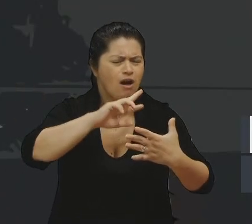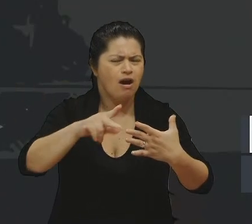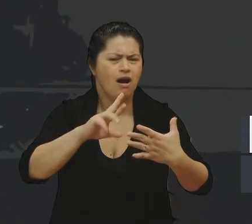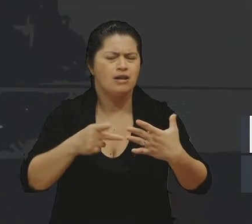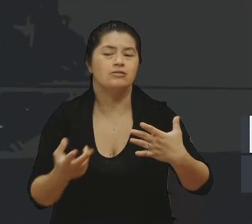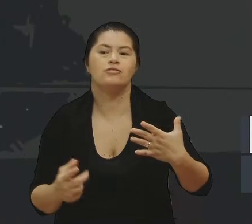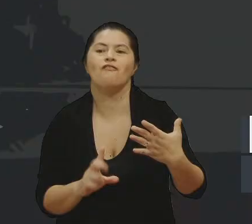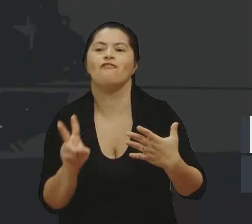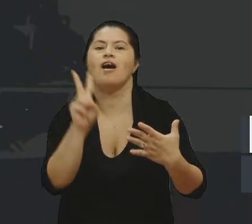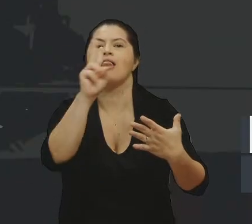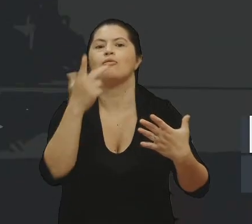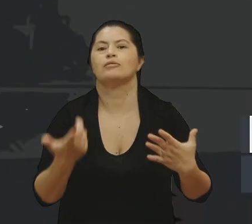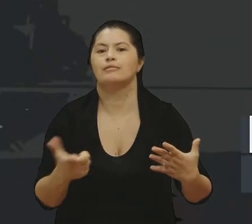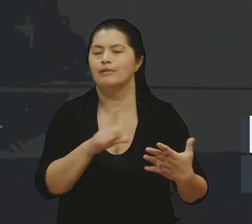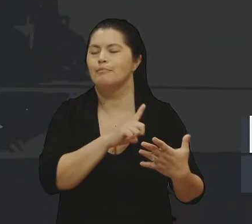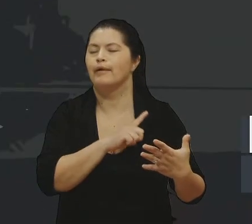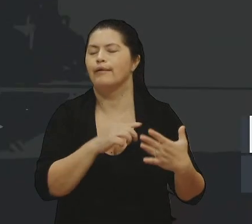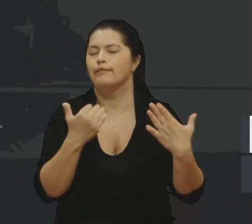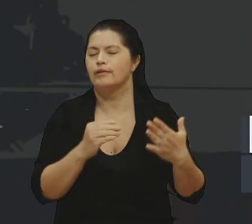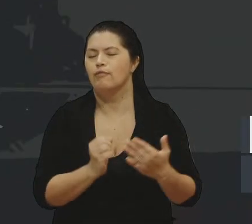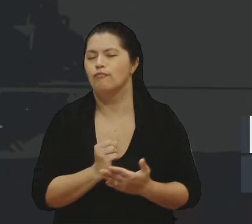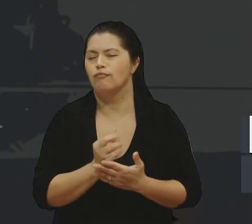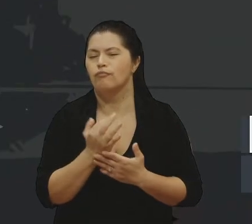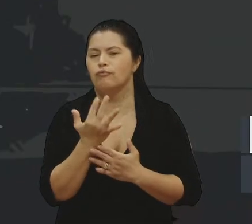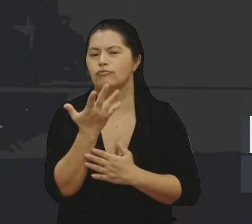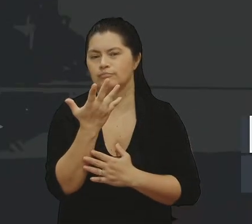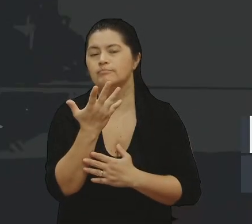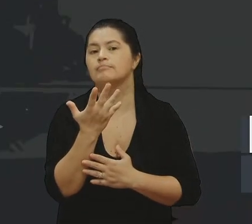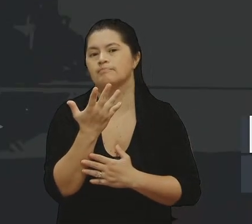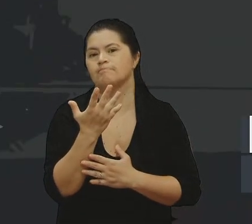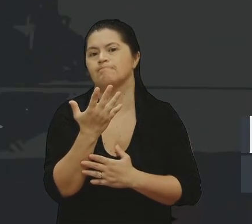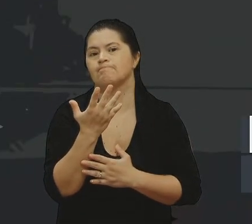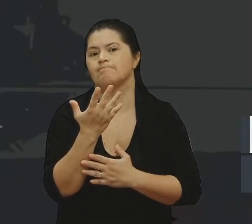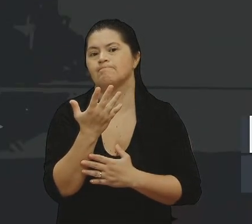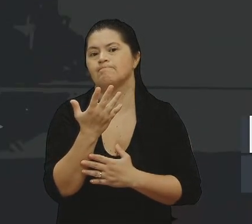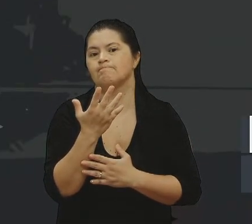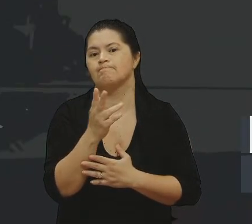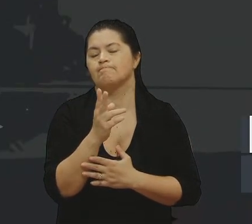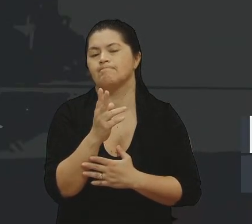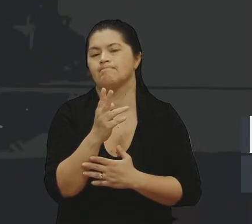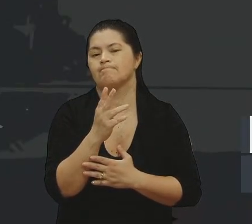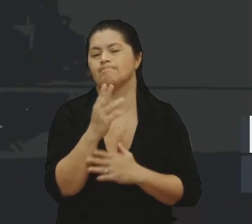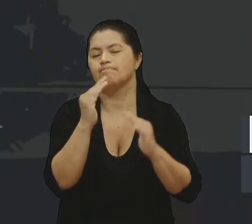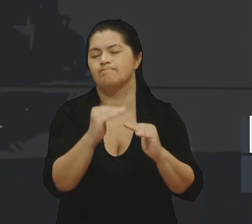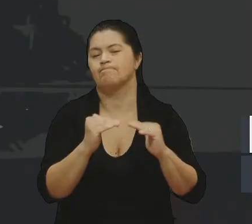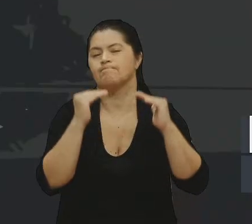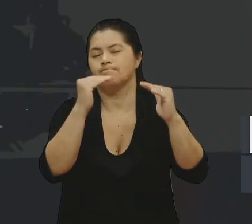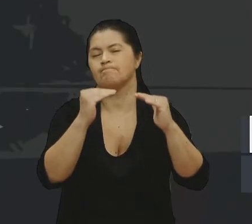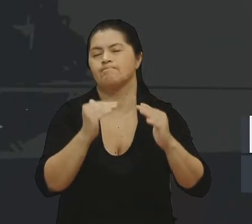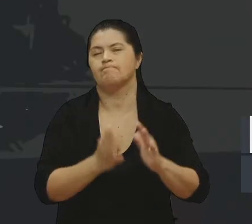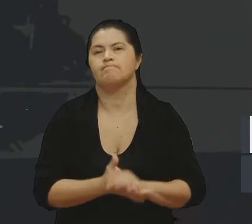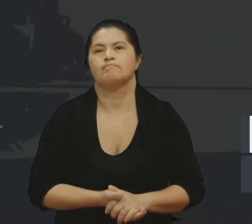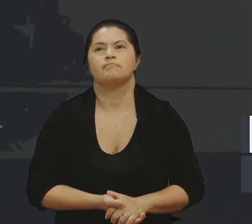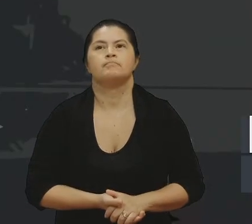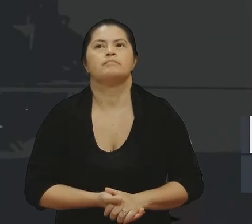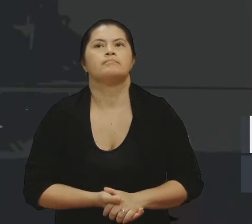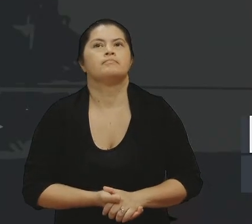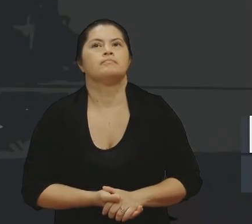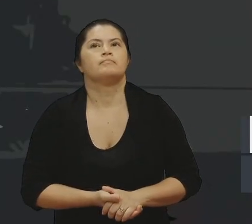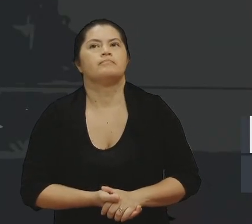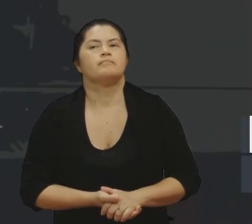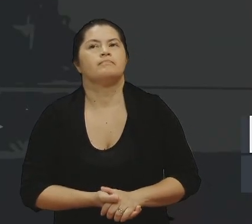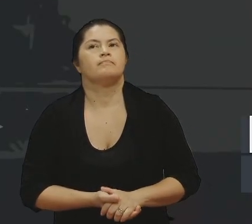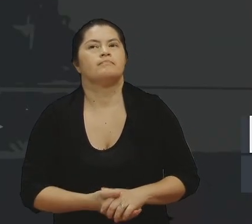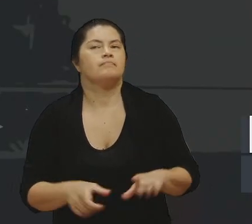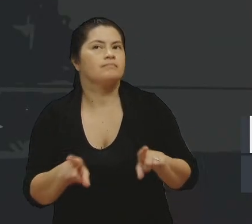valor, porque ela traz um design, fluidez e tal. E ela consegue se posicionar lá em cima. Pode passar. E aí,